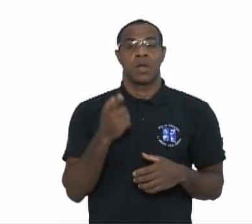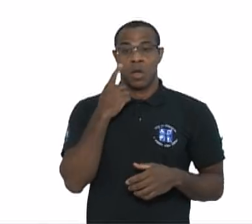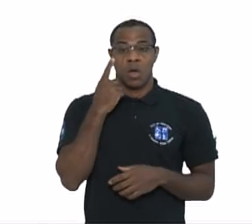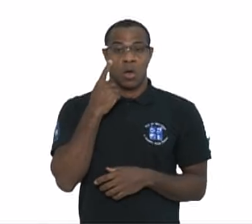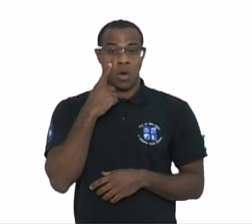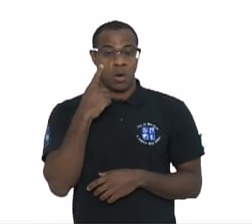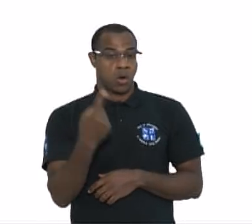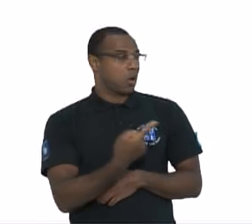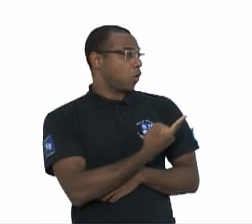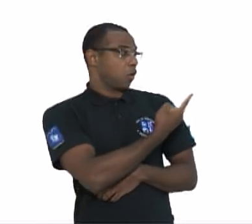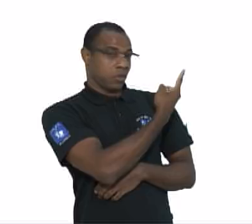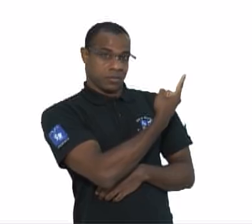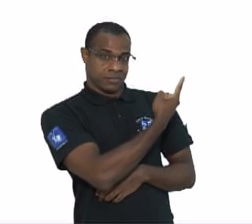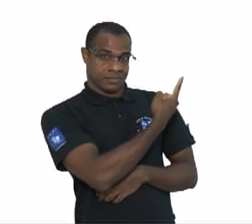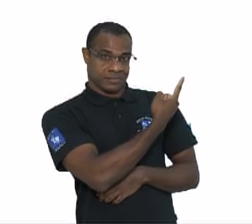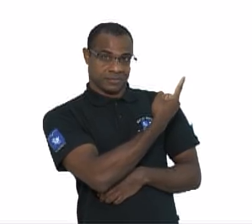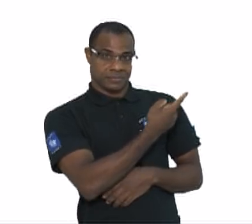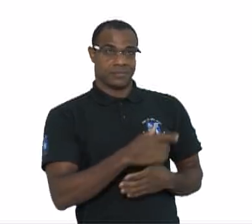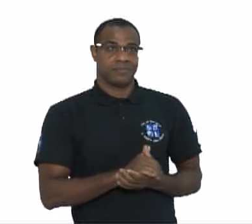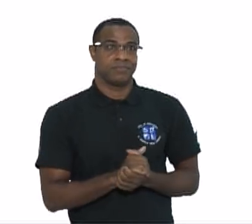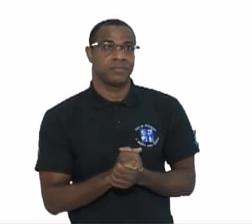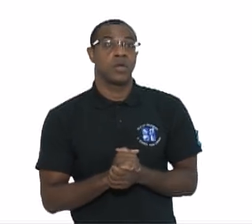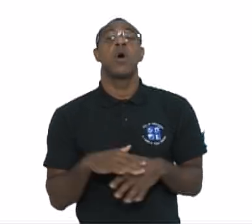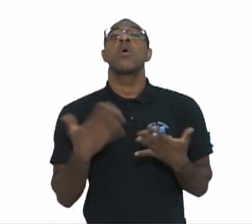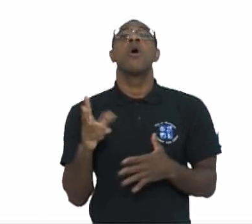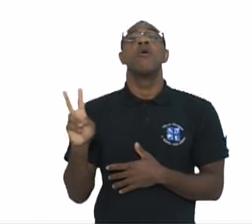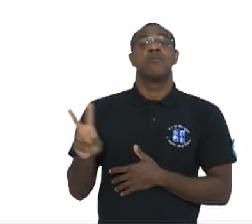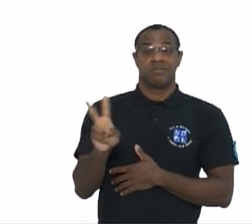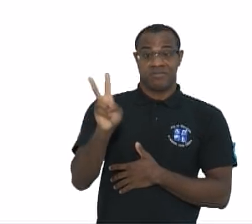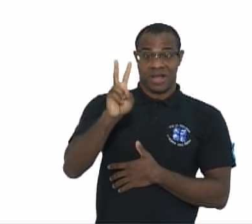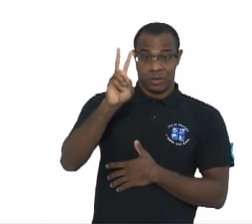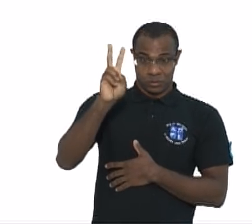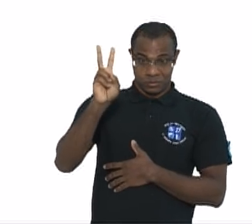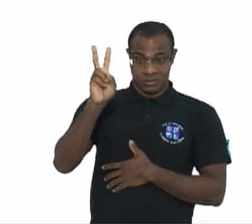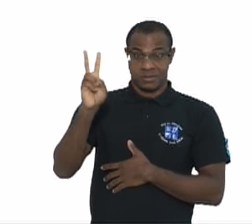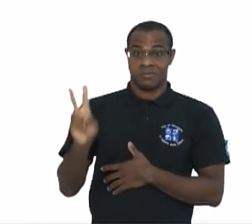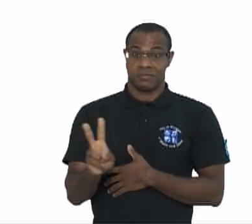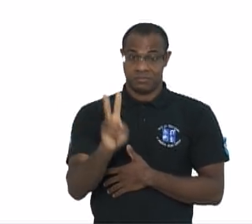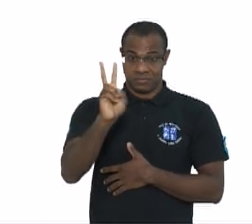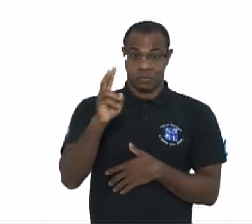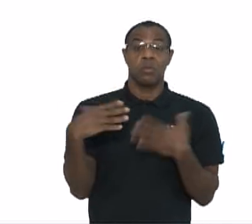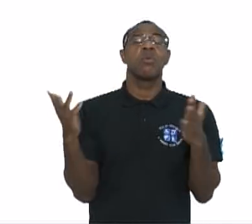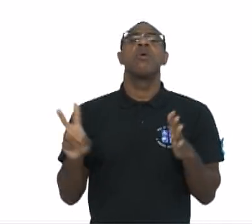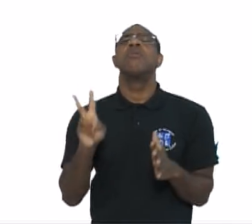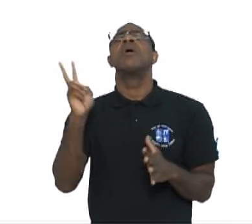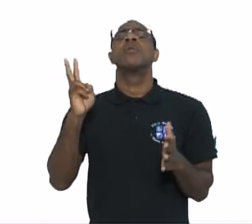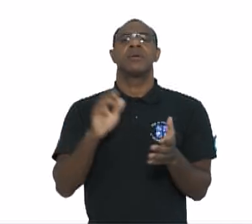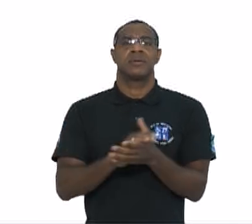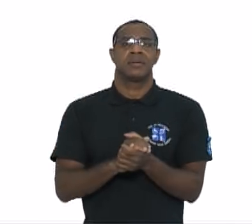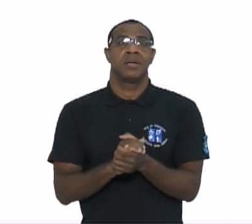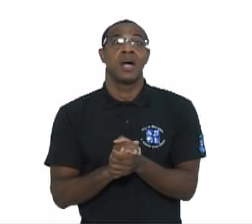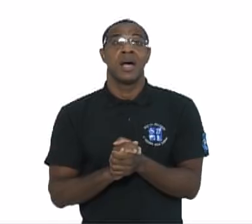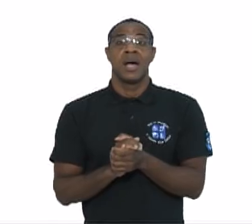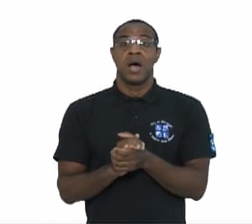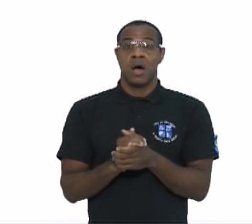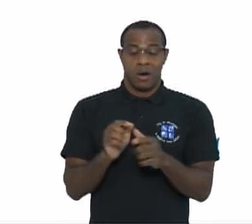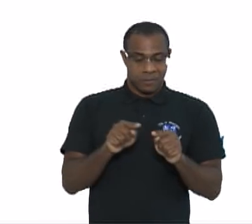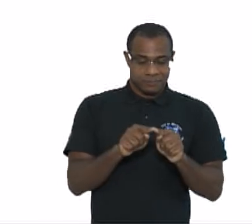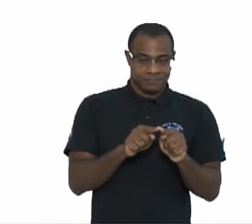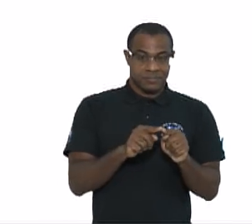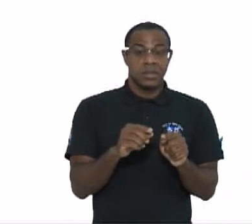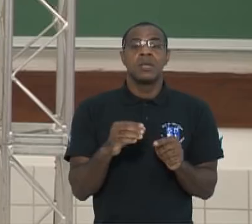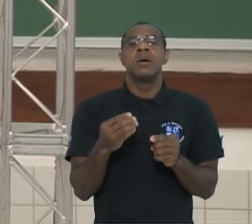Qual o valor da altura do sólido 3, sabendo que o volume desse sólido mede 528 centímetros